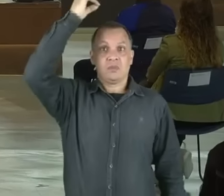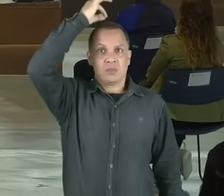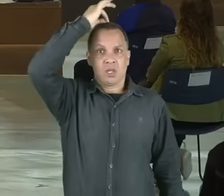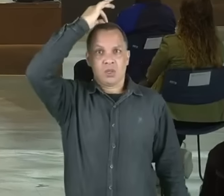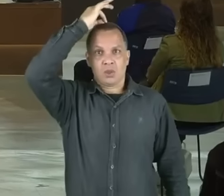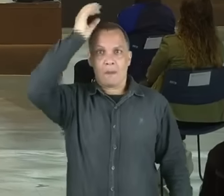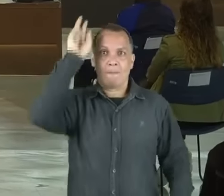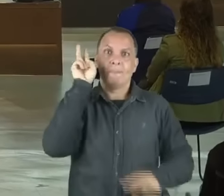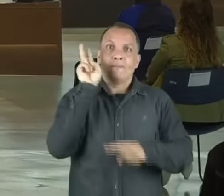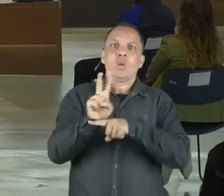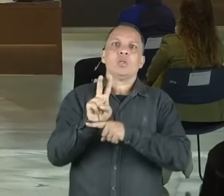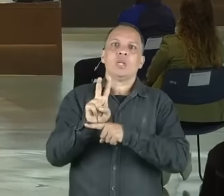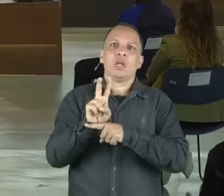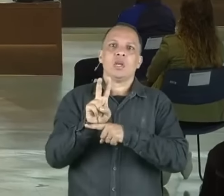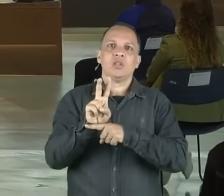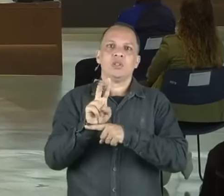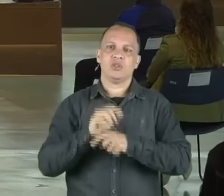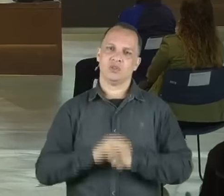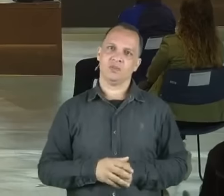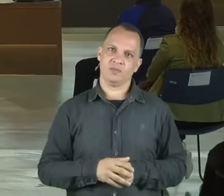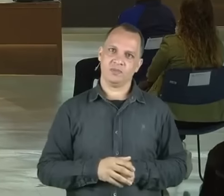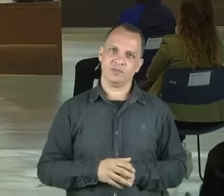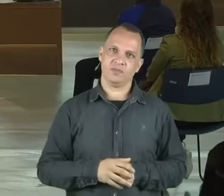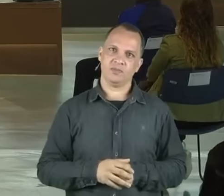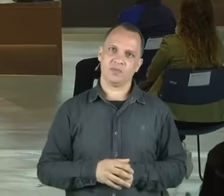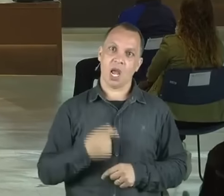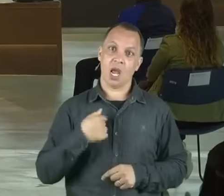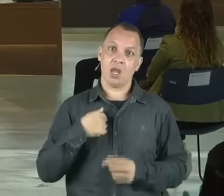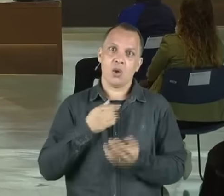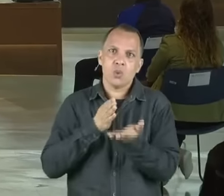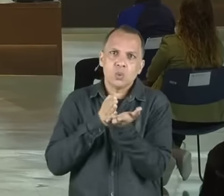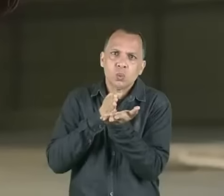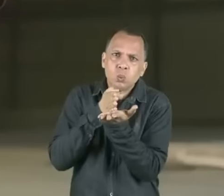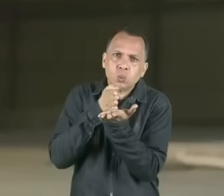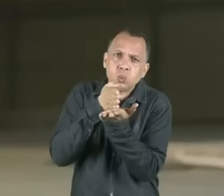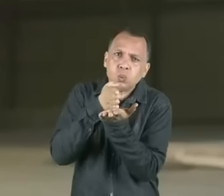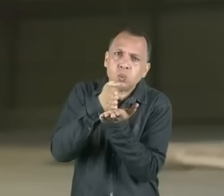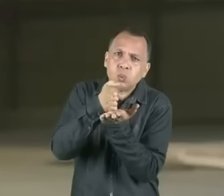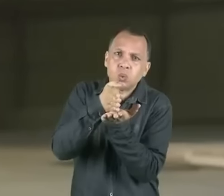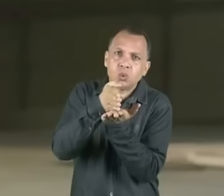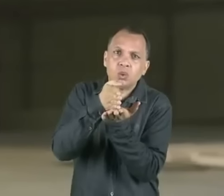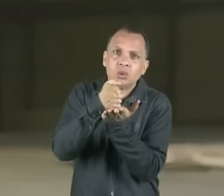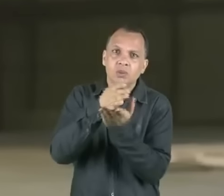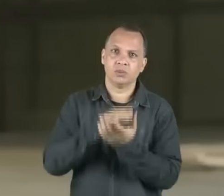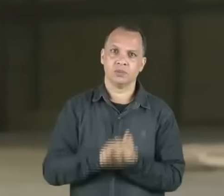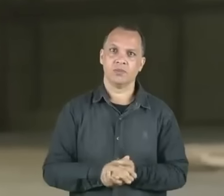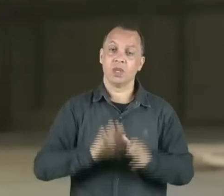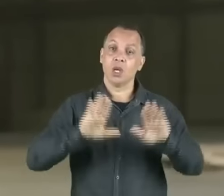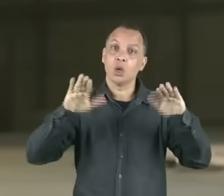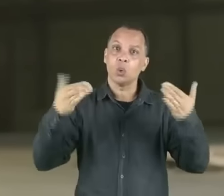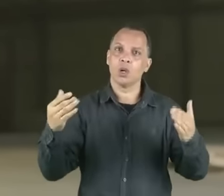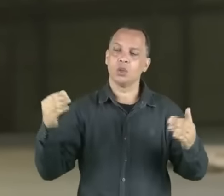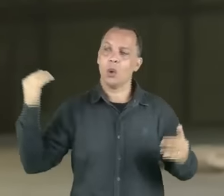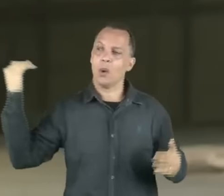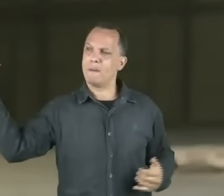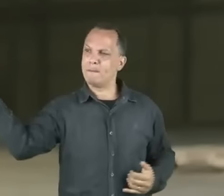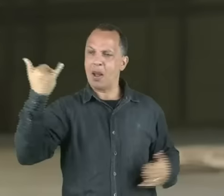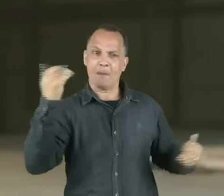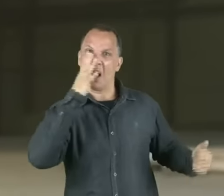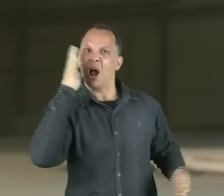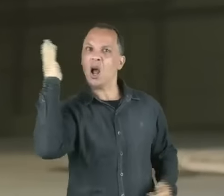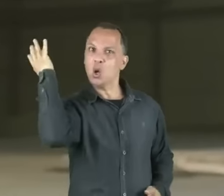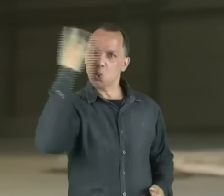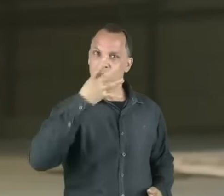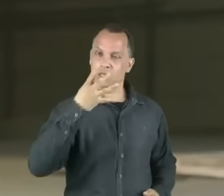a minha verdade É mas o que importa não é apenas a minha verdade não é